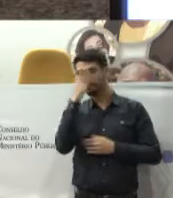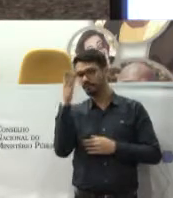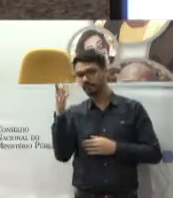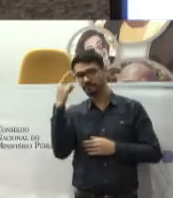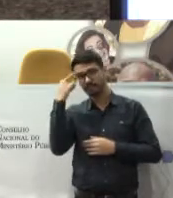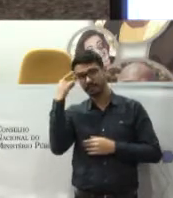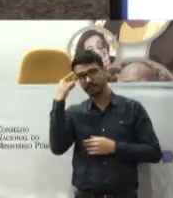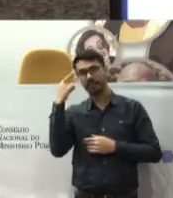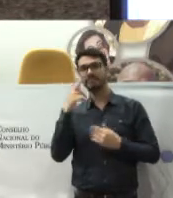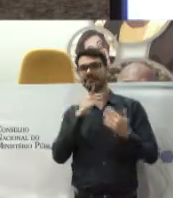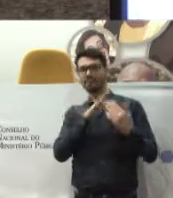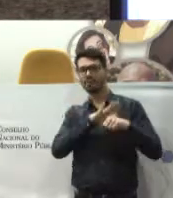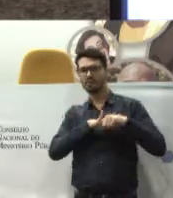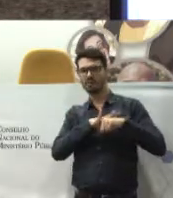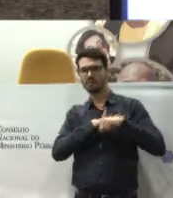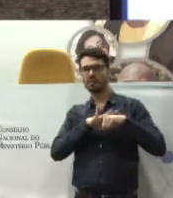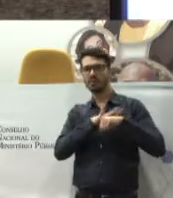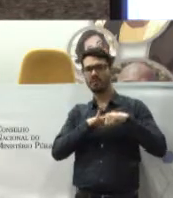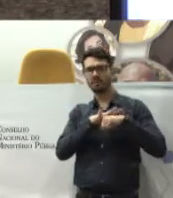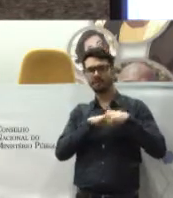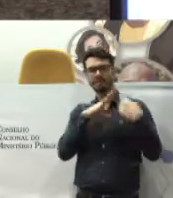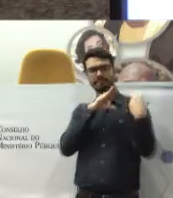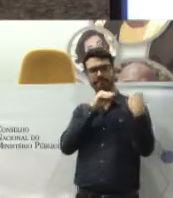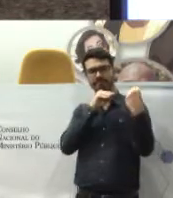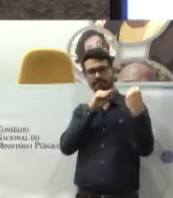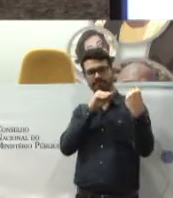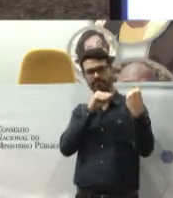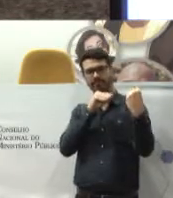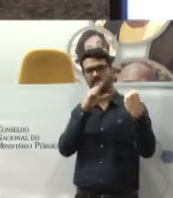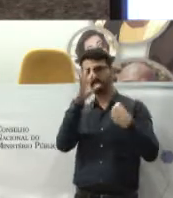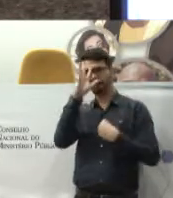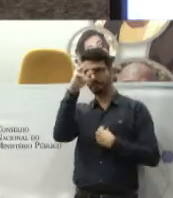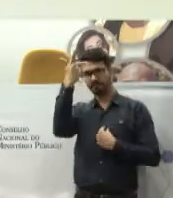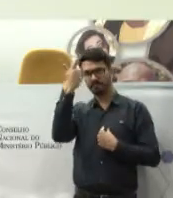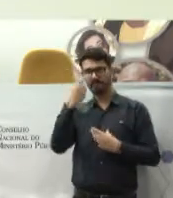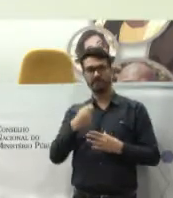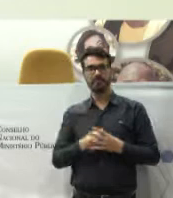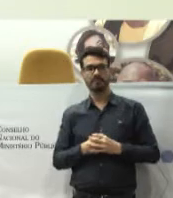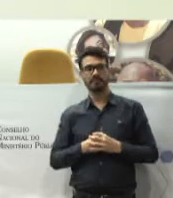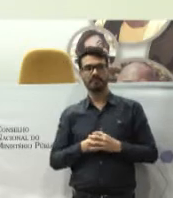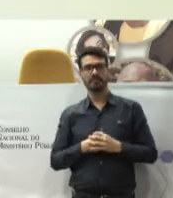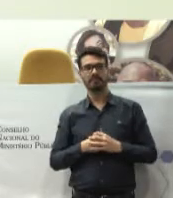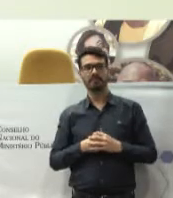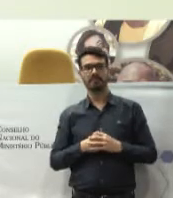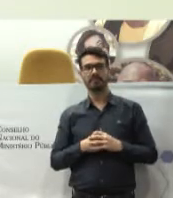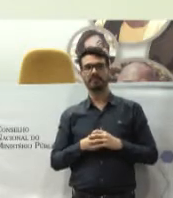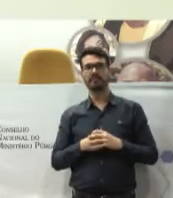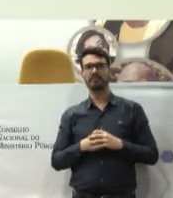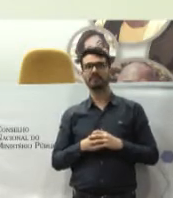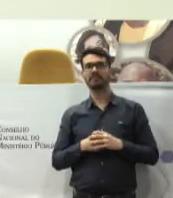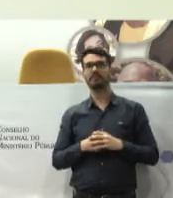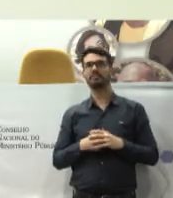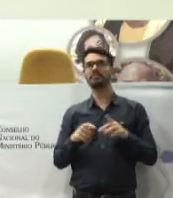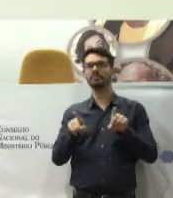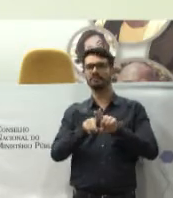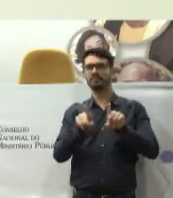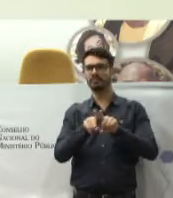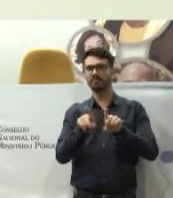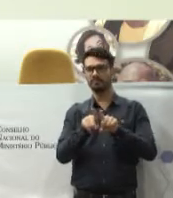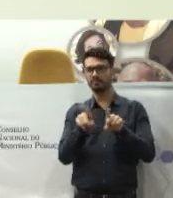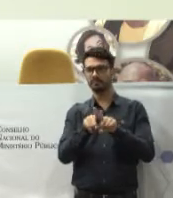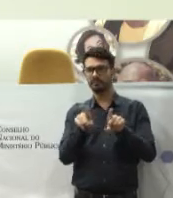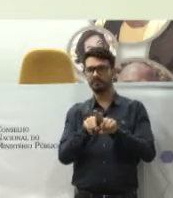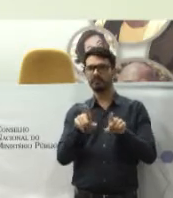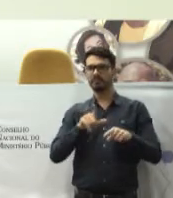revisitar a oralidade. É preciso resolver essas questões de forma oral. Autocomposição, nós temos várias experiências